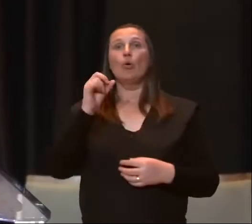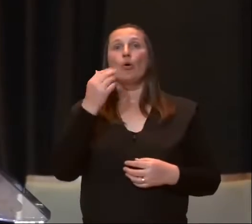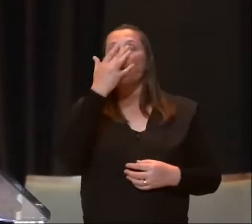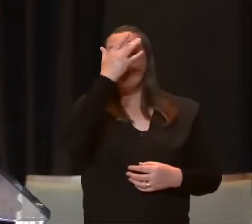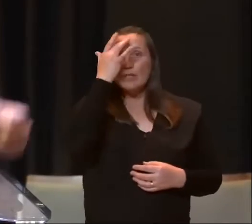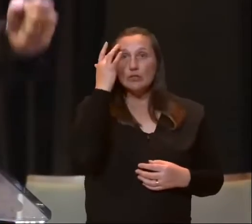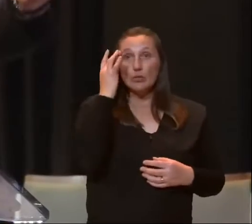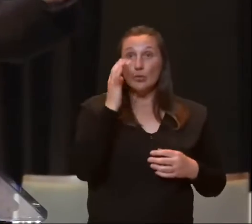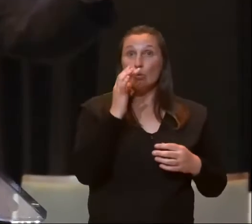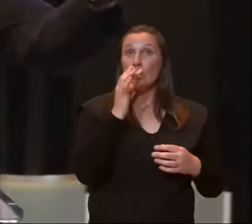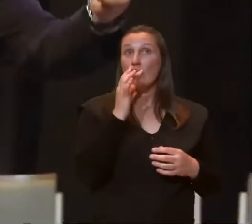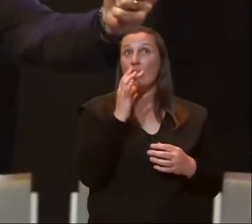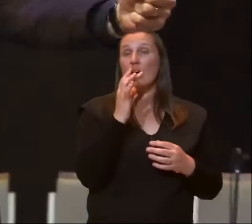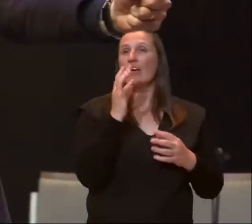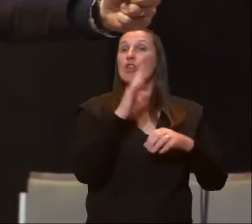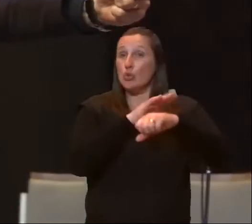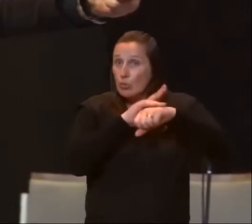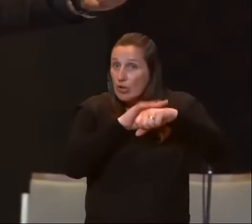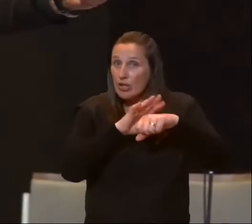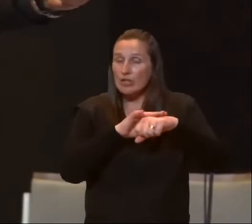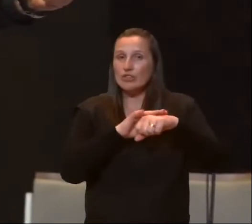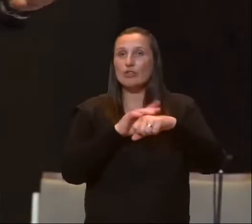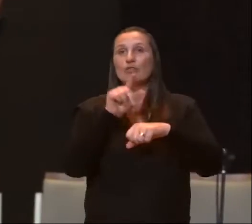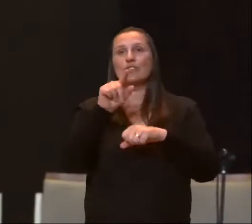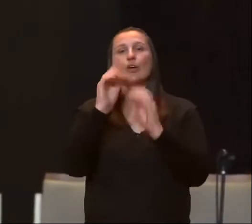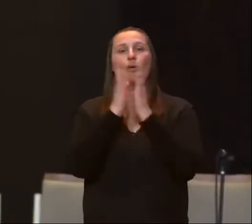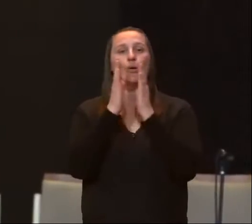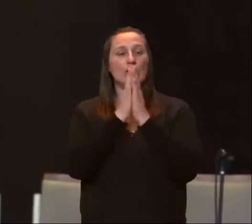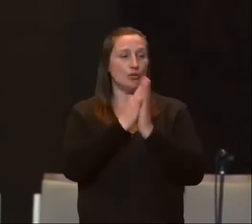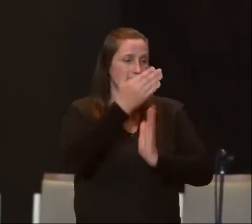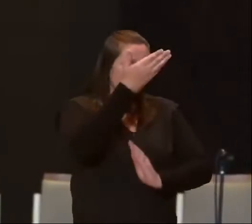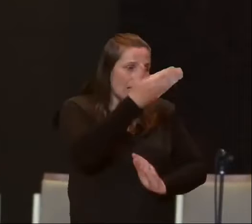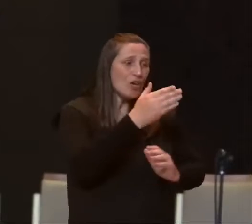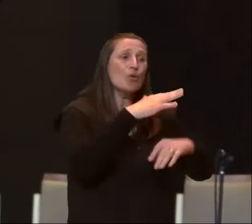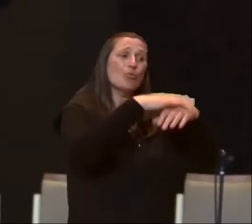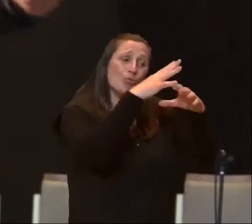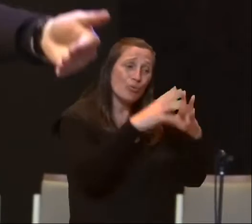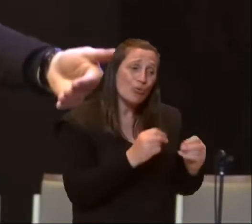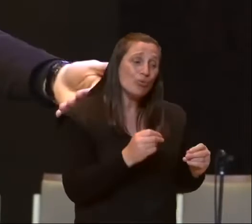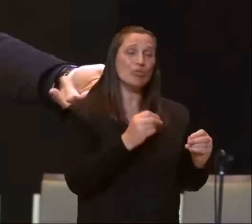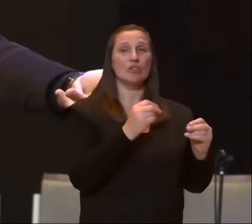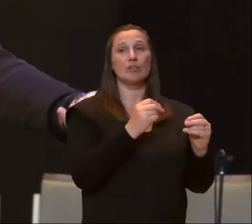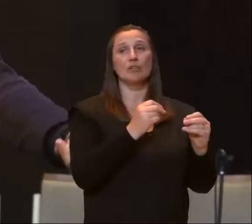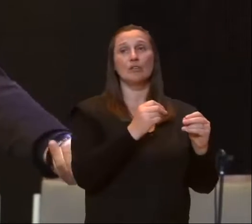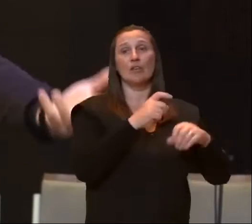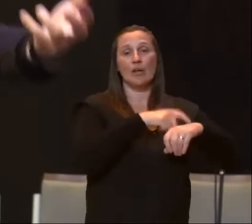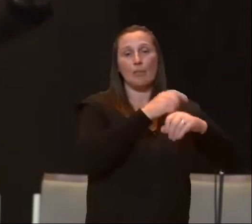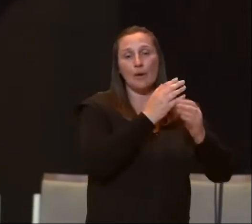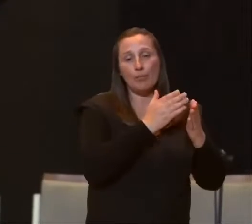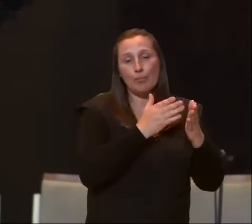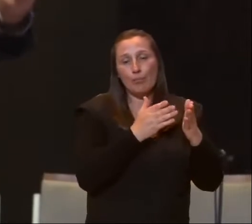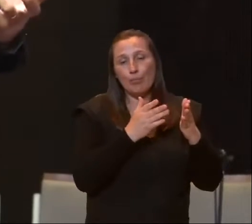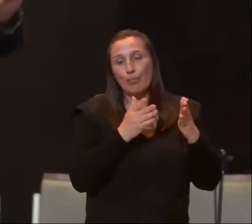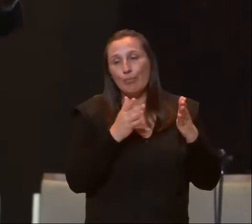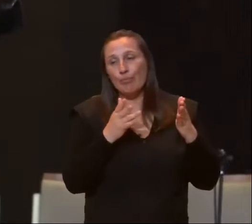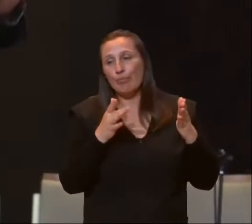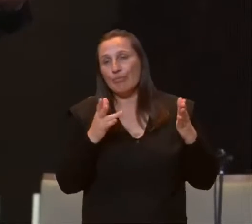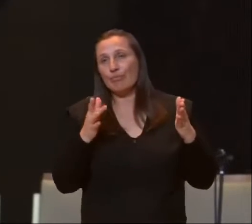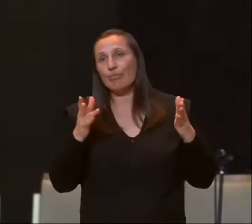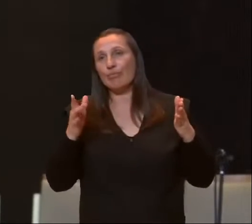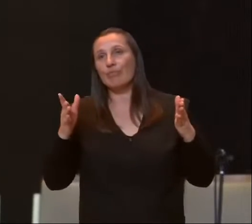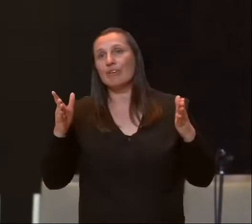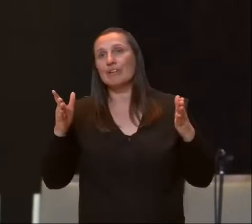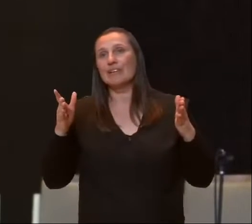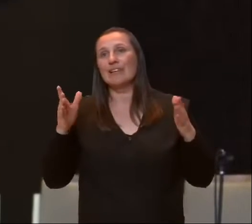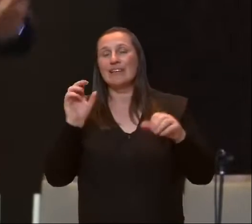doente, e você está orando por cura, e à medida que o tempo passa, essa espera